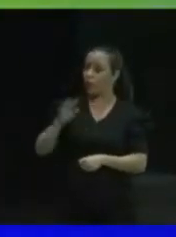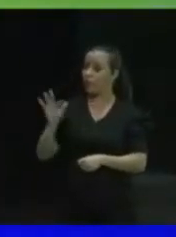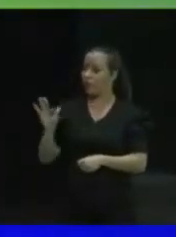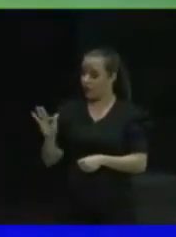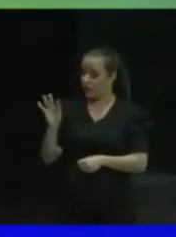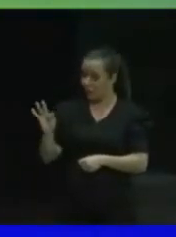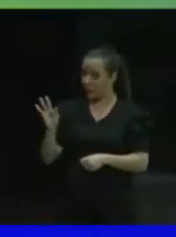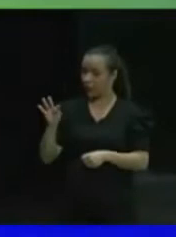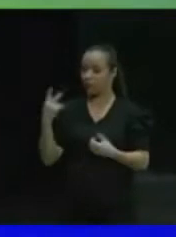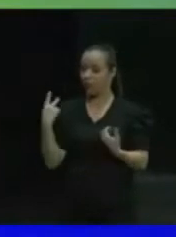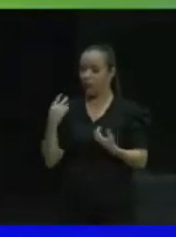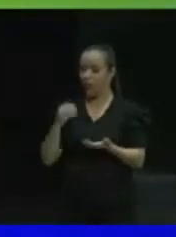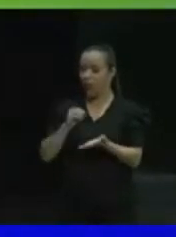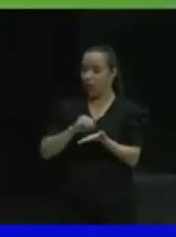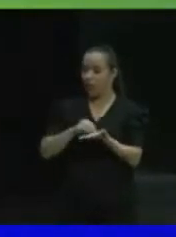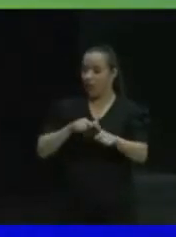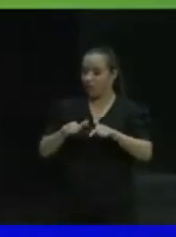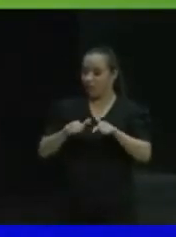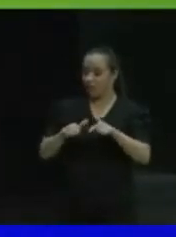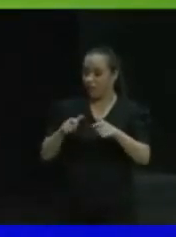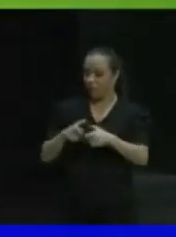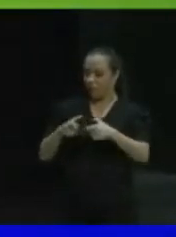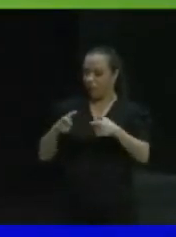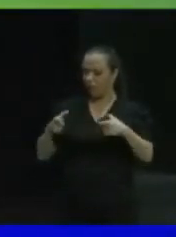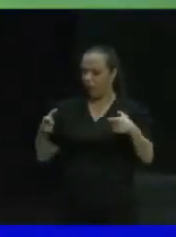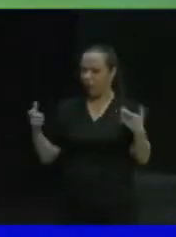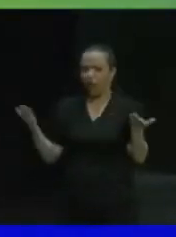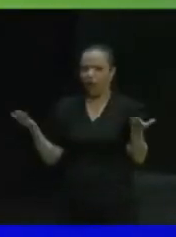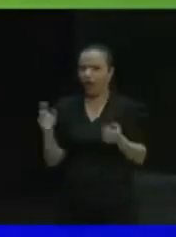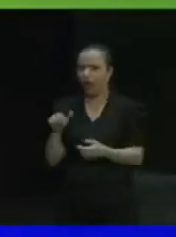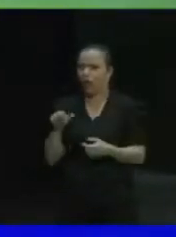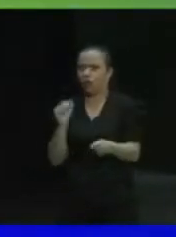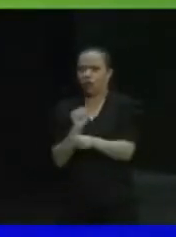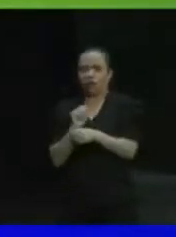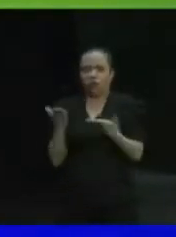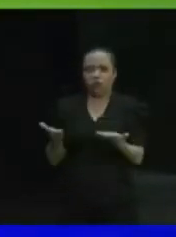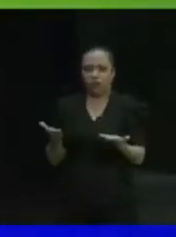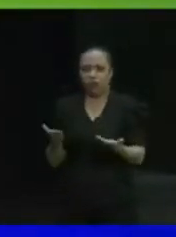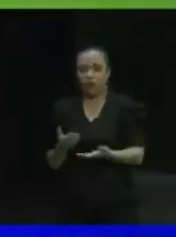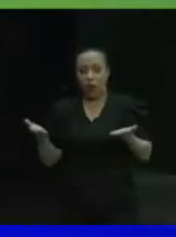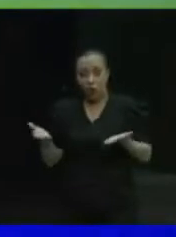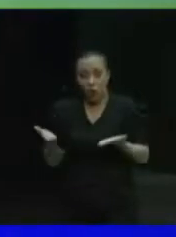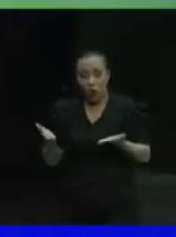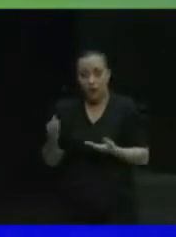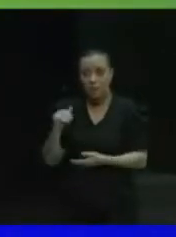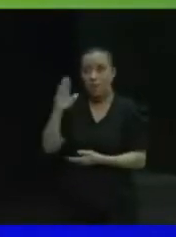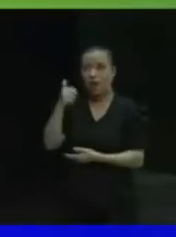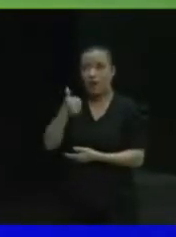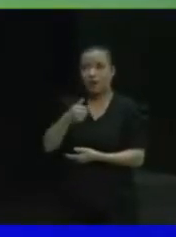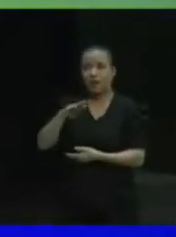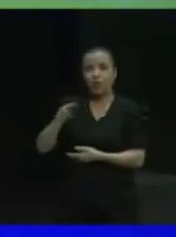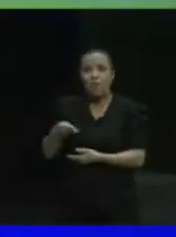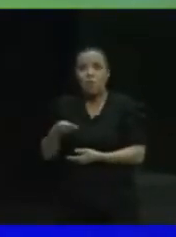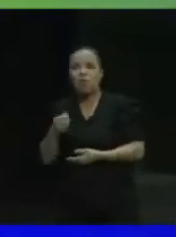desemprego começou a crescer e não parou mais. São atualmente mais de 14 milhões